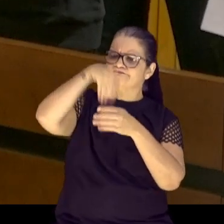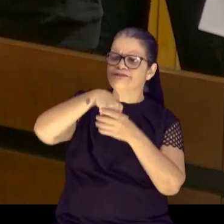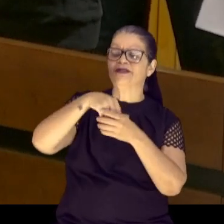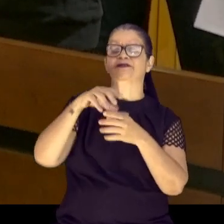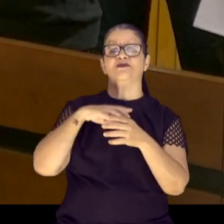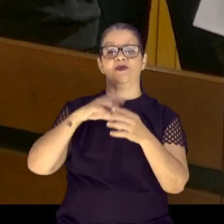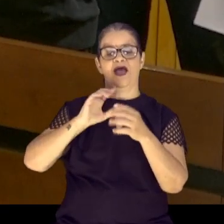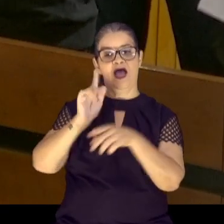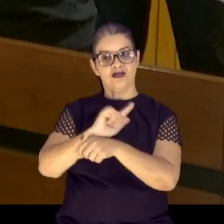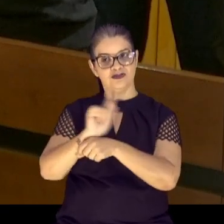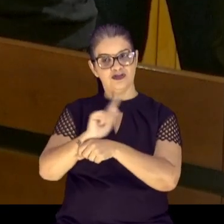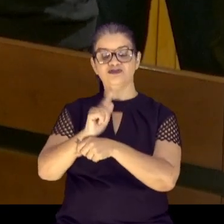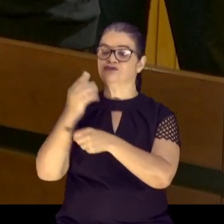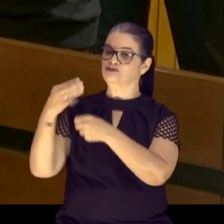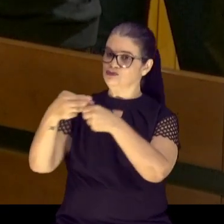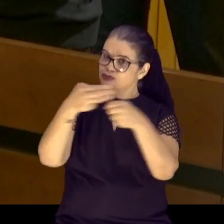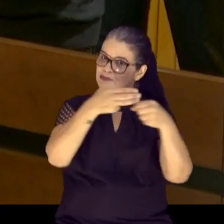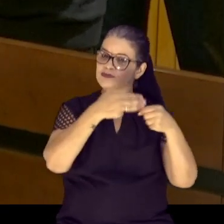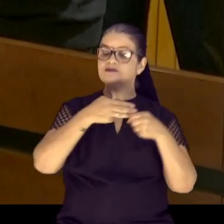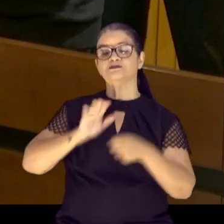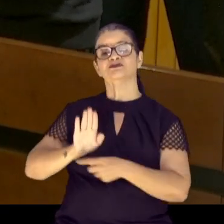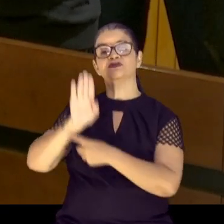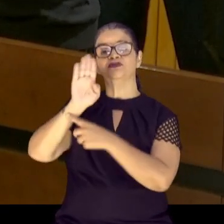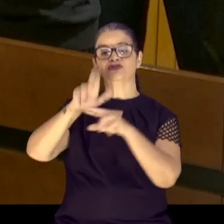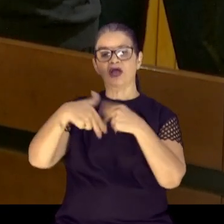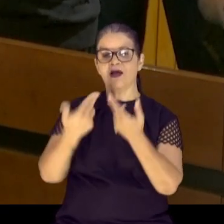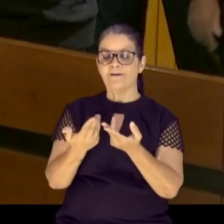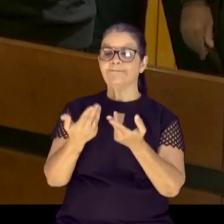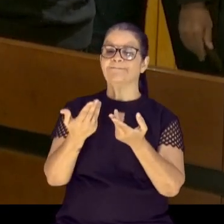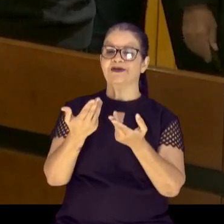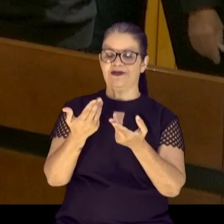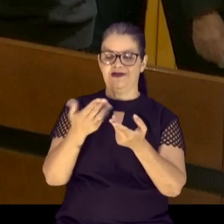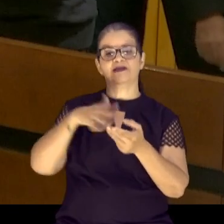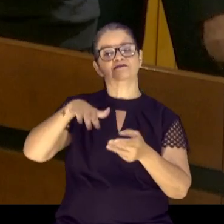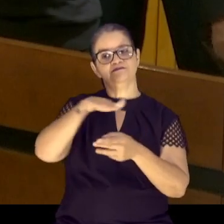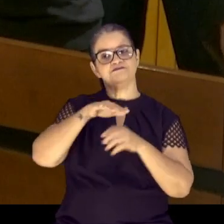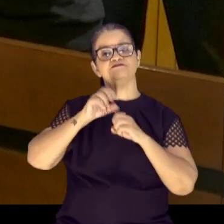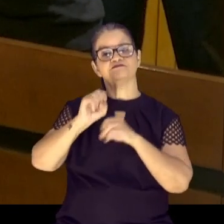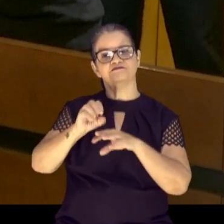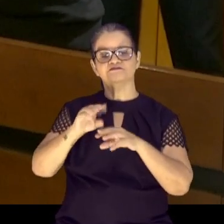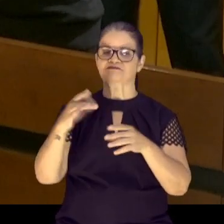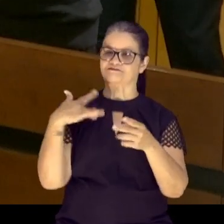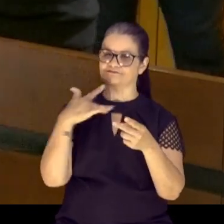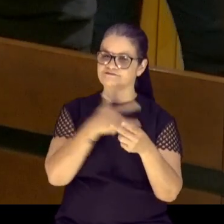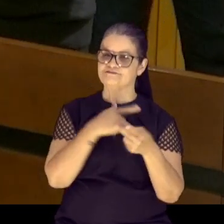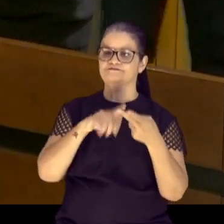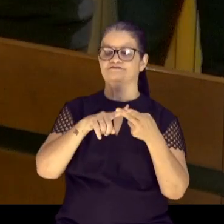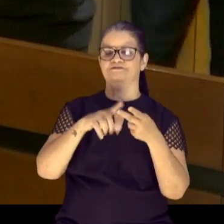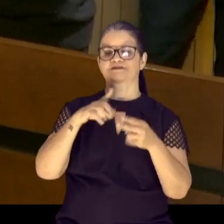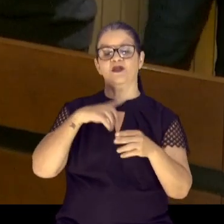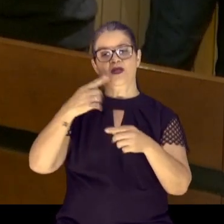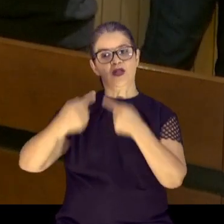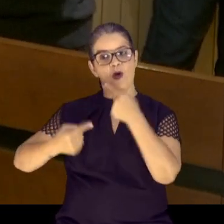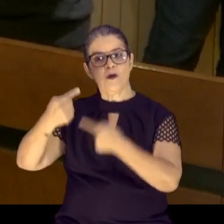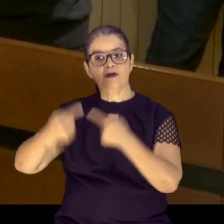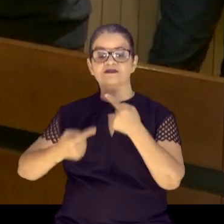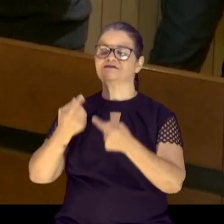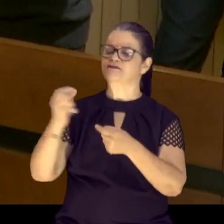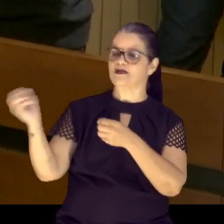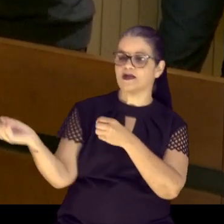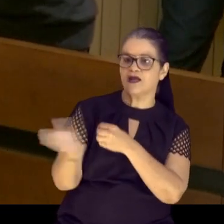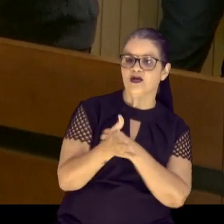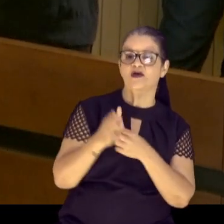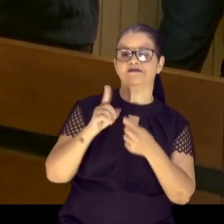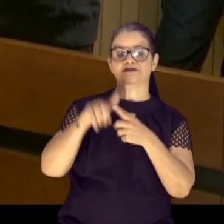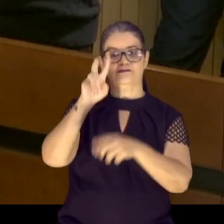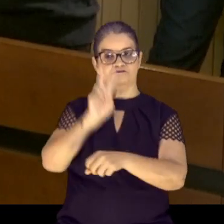nos municípios se destacam pela educação, na educação, na saúde, na competitividade, na inovação e